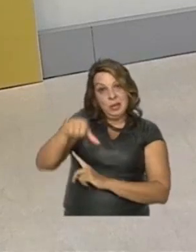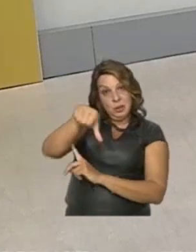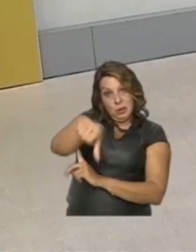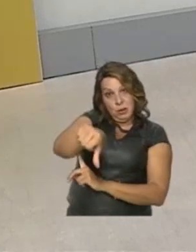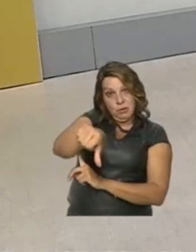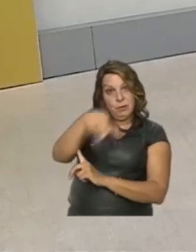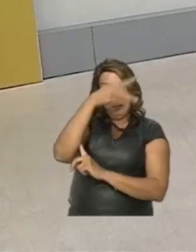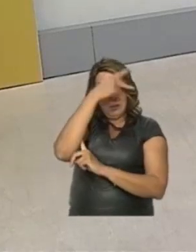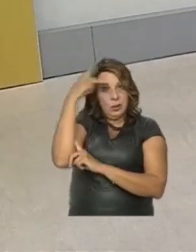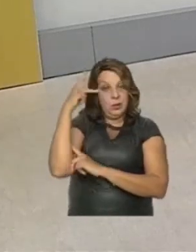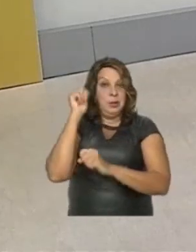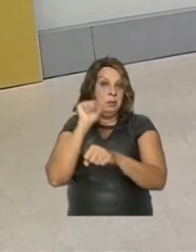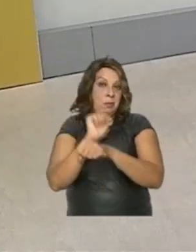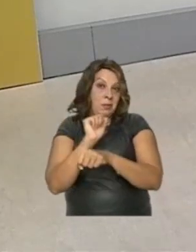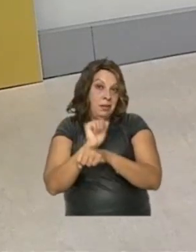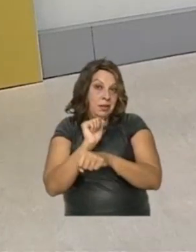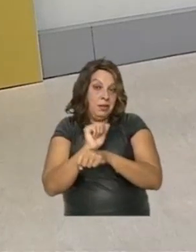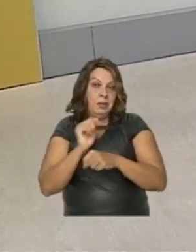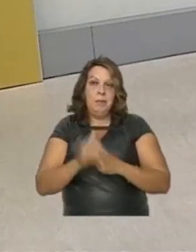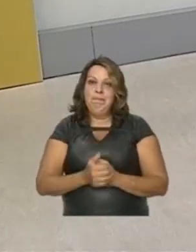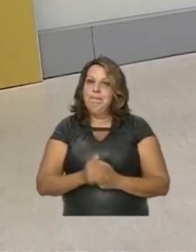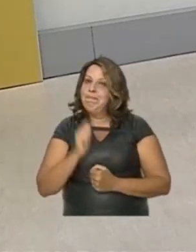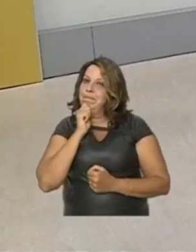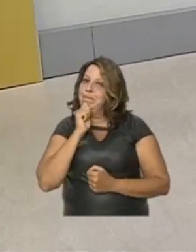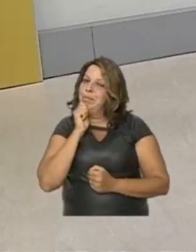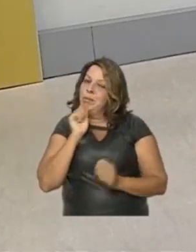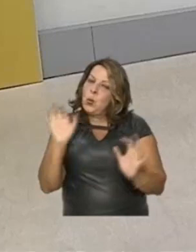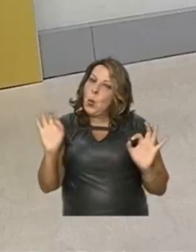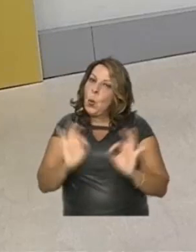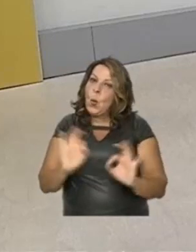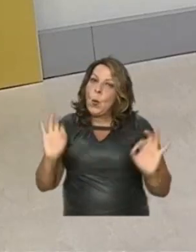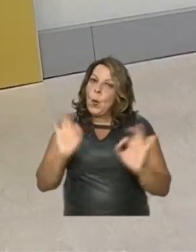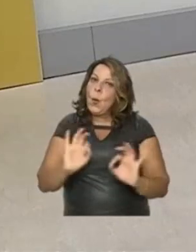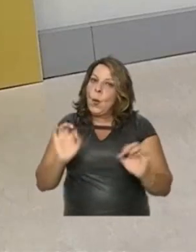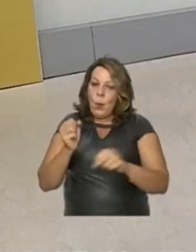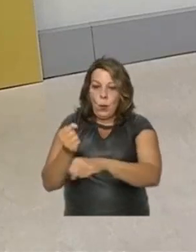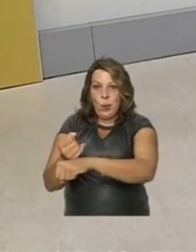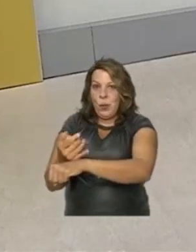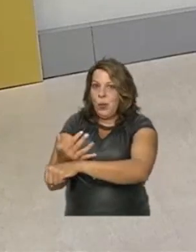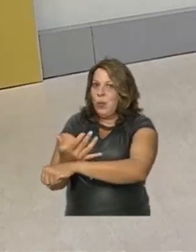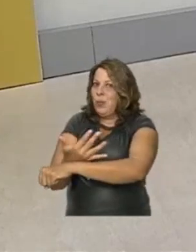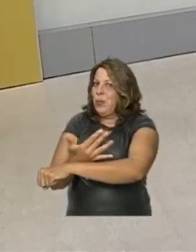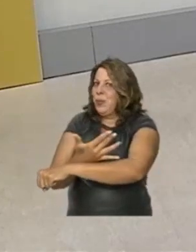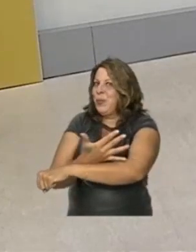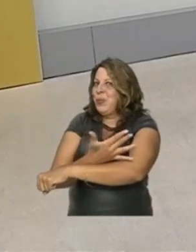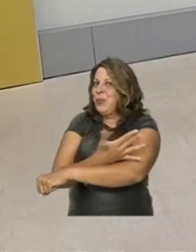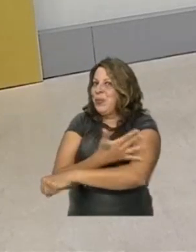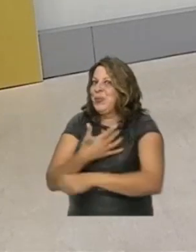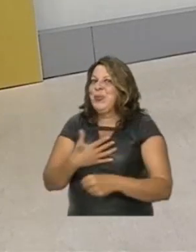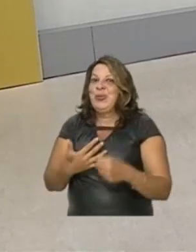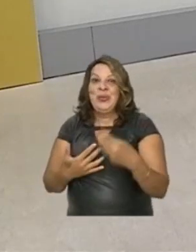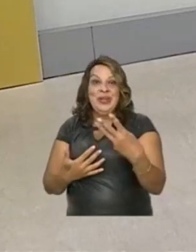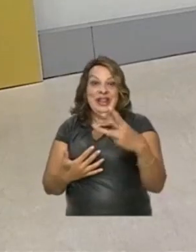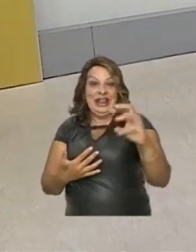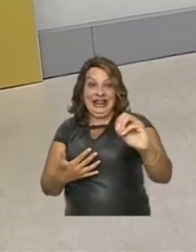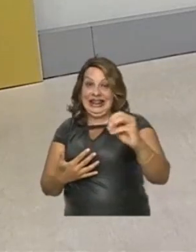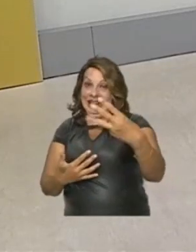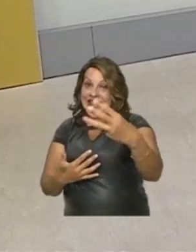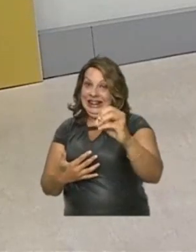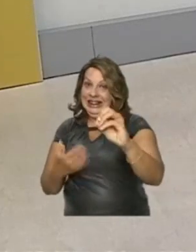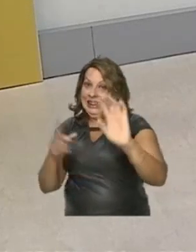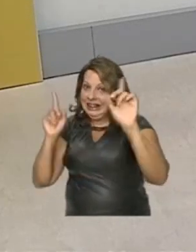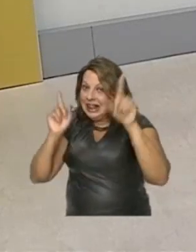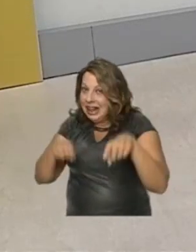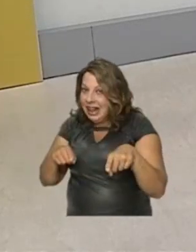na expectativa. Ainda nada decidido, só emoção, só expectativa. 30 saiu do Globo. Bolinha